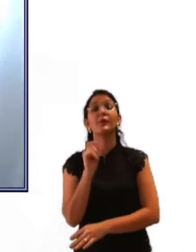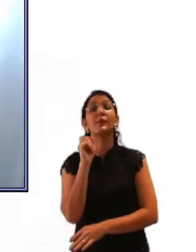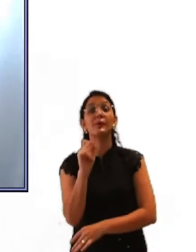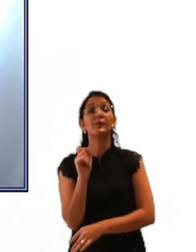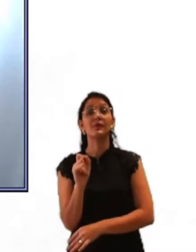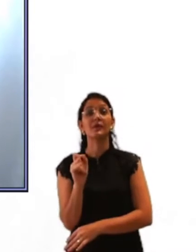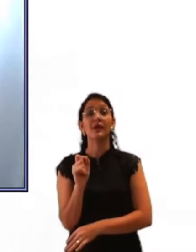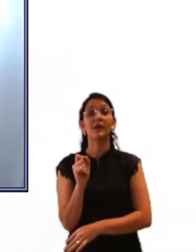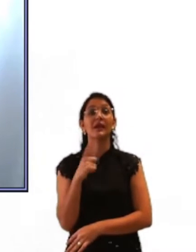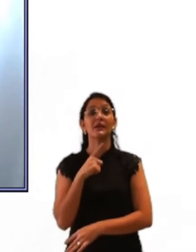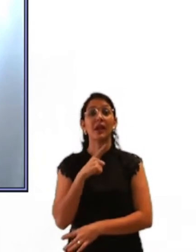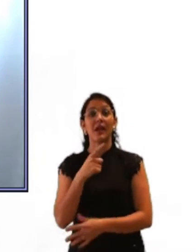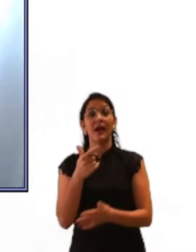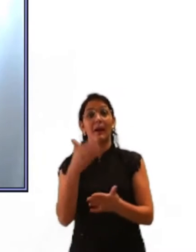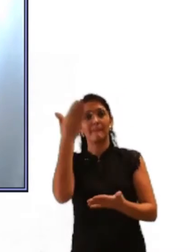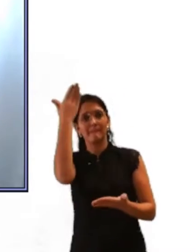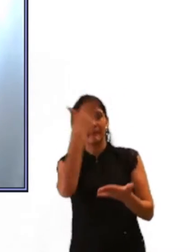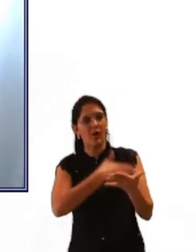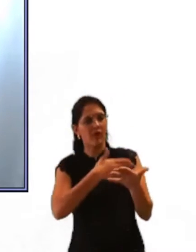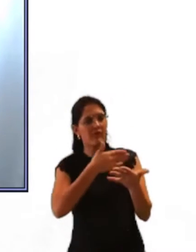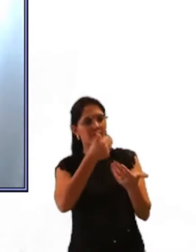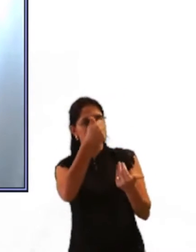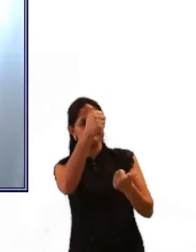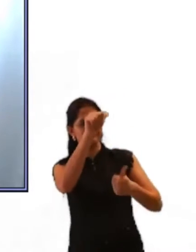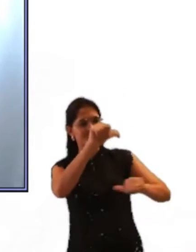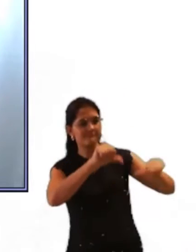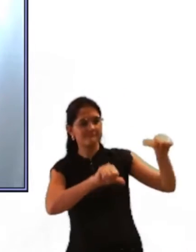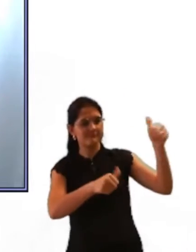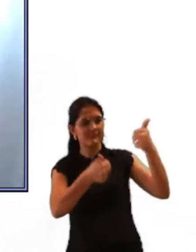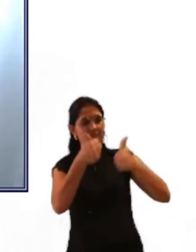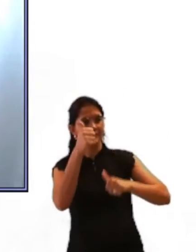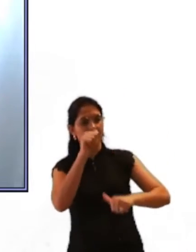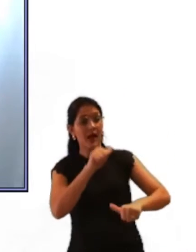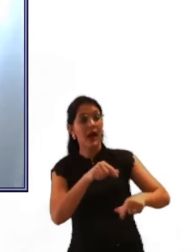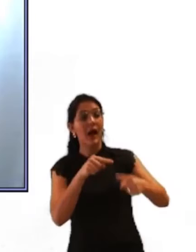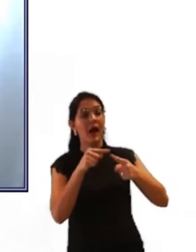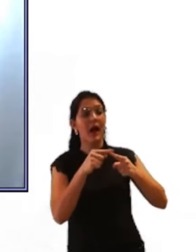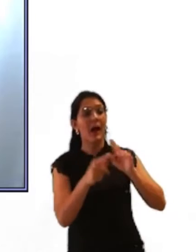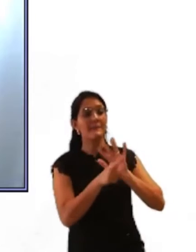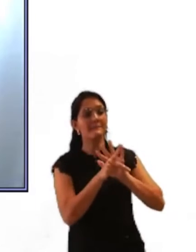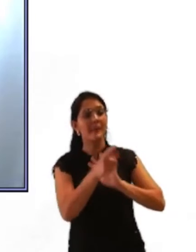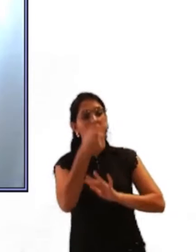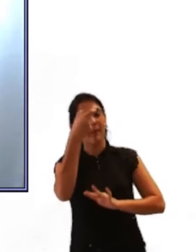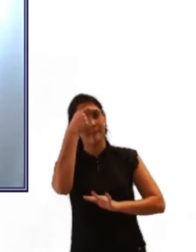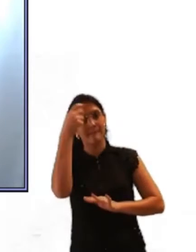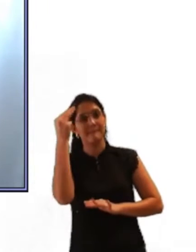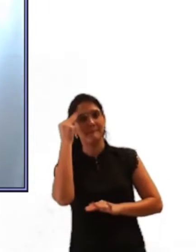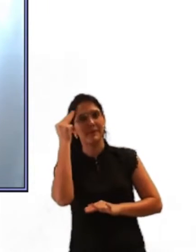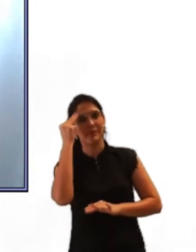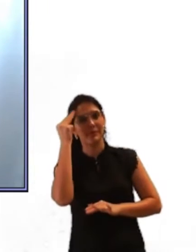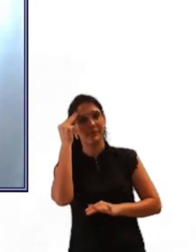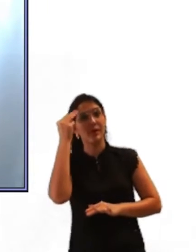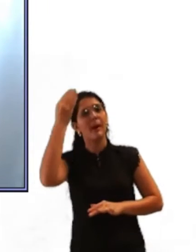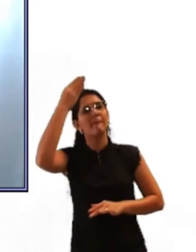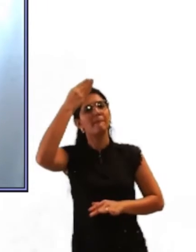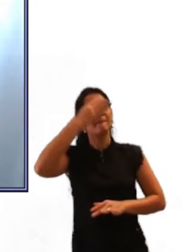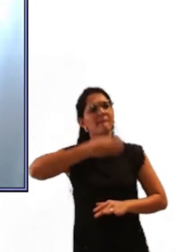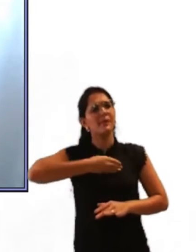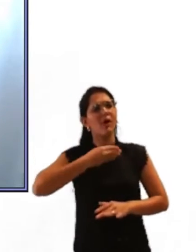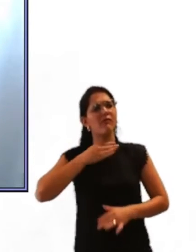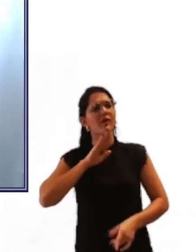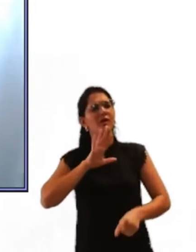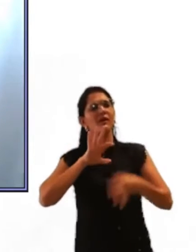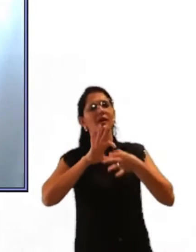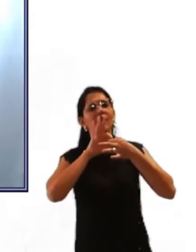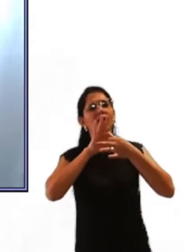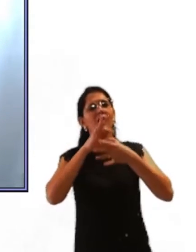analisar as provas dependentes da memória. Quando eu falo em provas dependentes da memória, eu estou falando, por